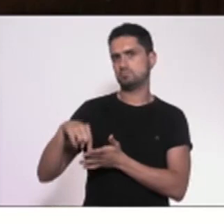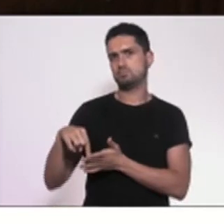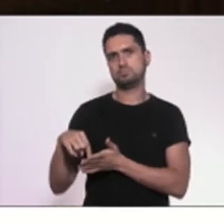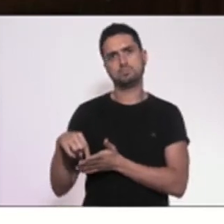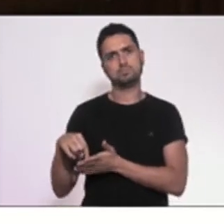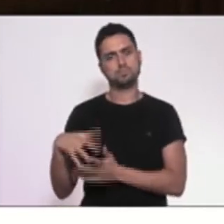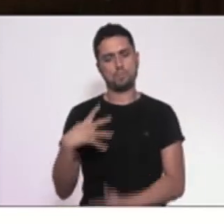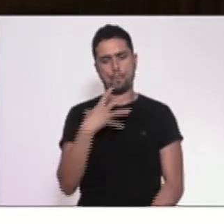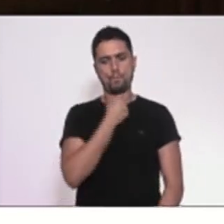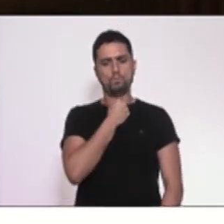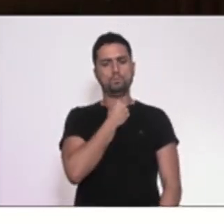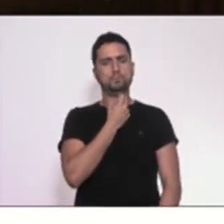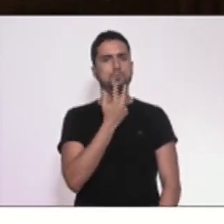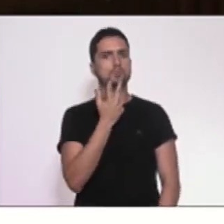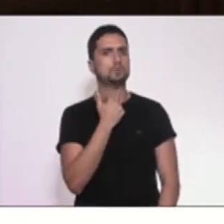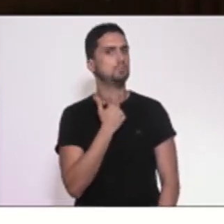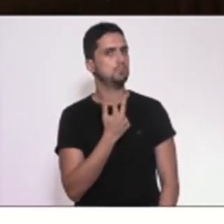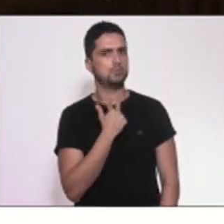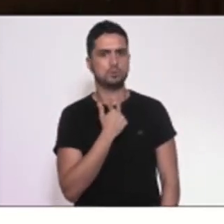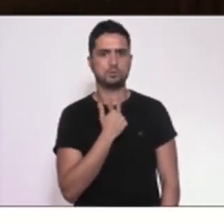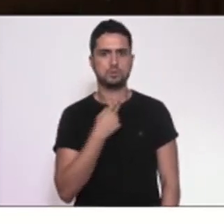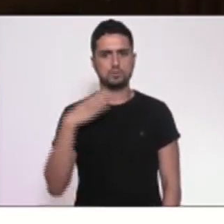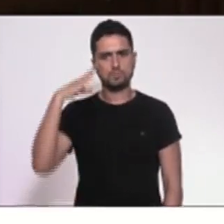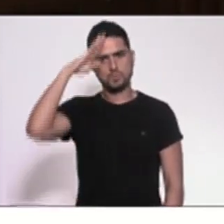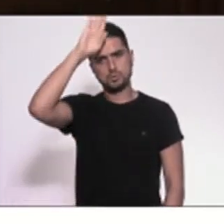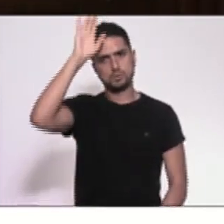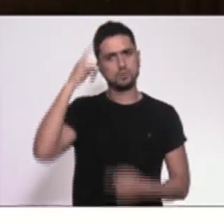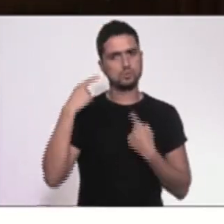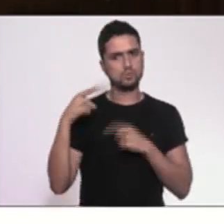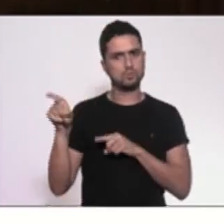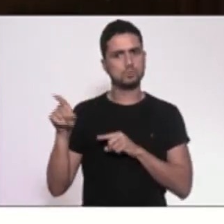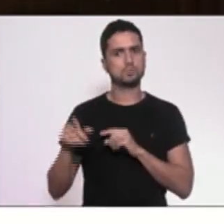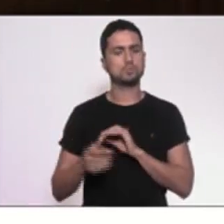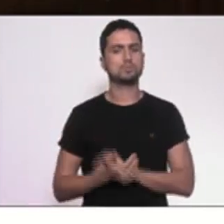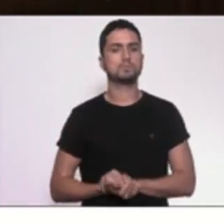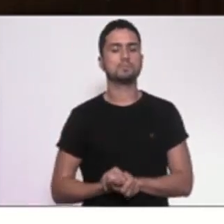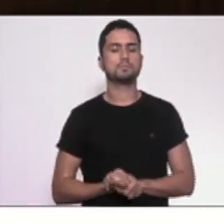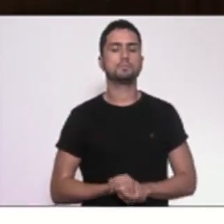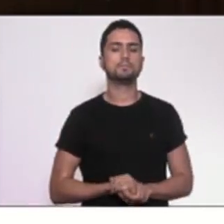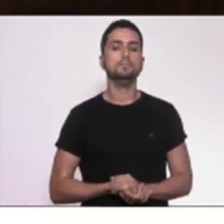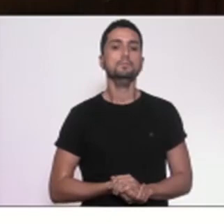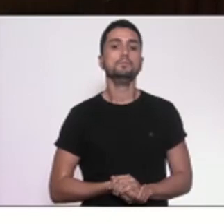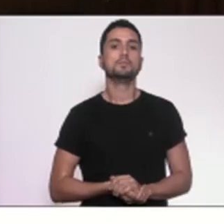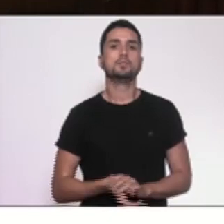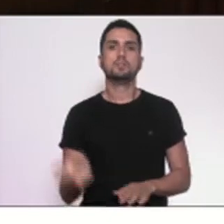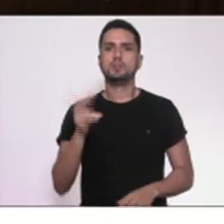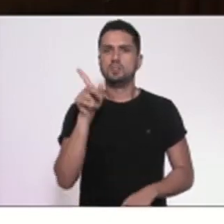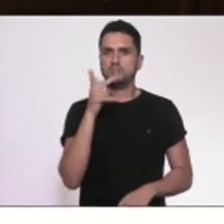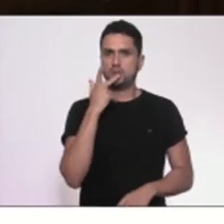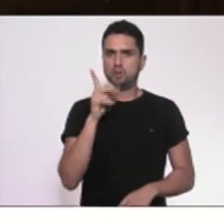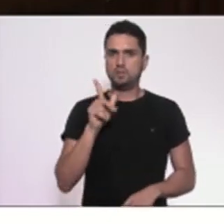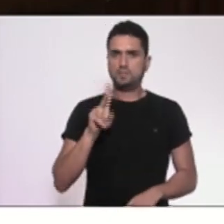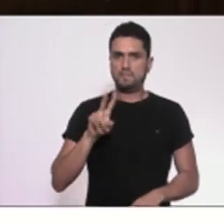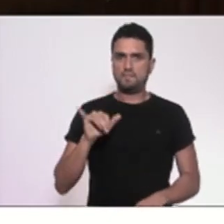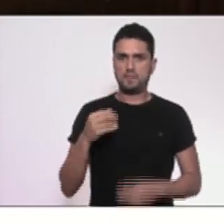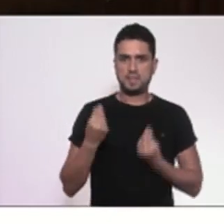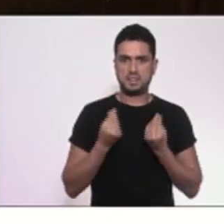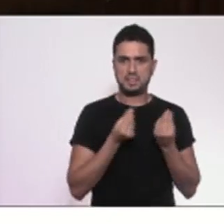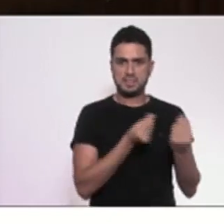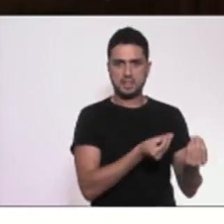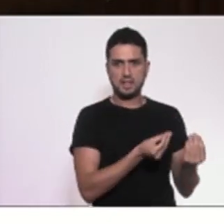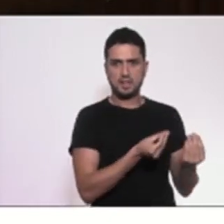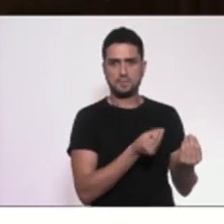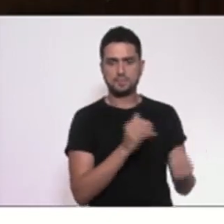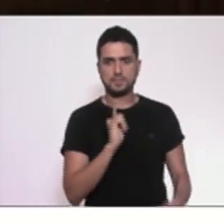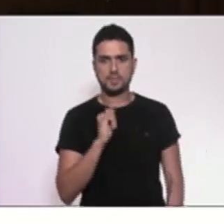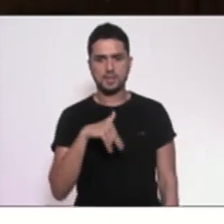e fascista do governo Jair Bolsonaro. Essa declaração de que vai dar indulto a policiais